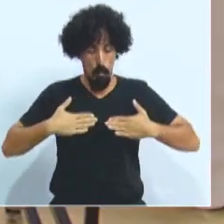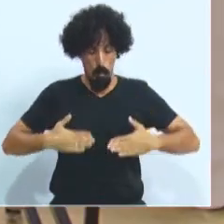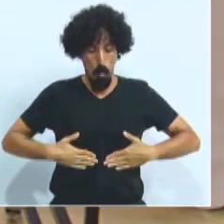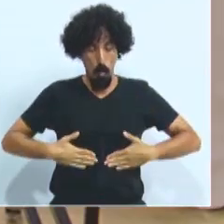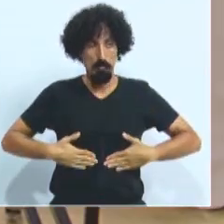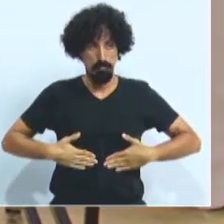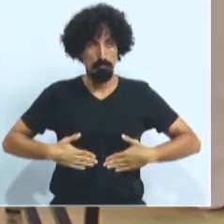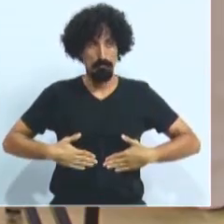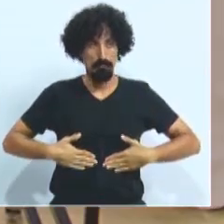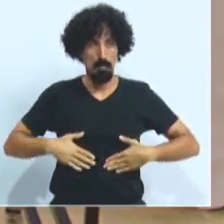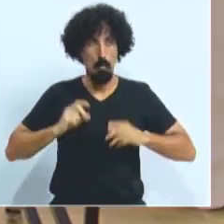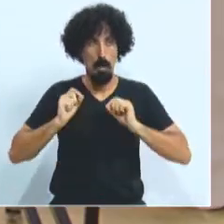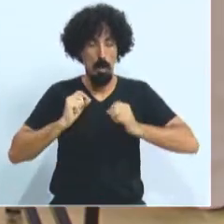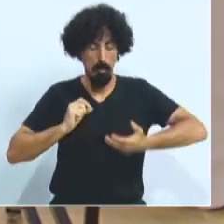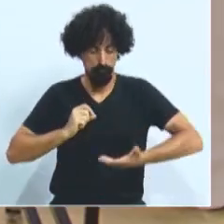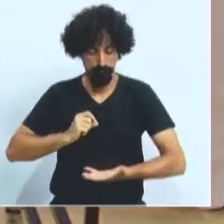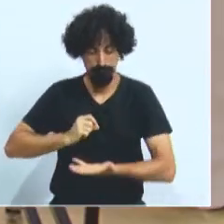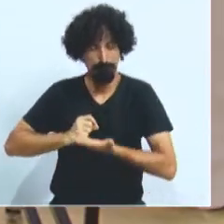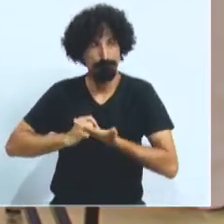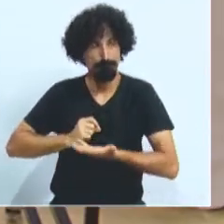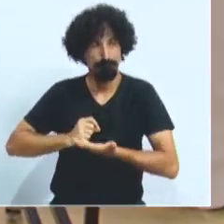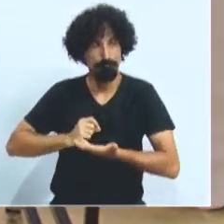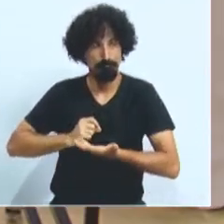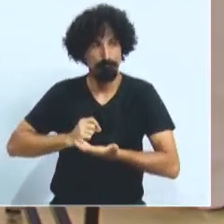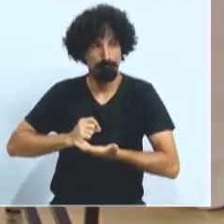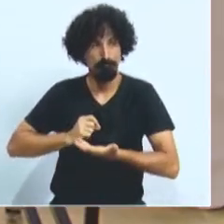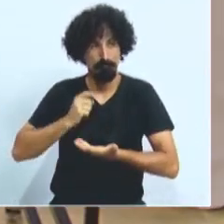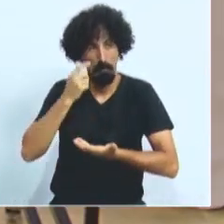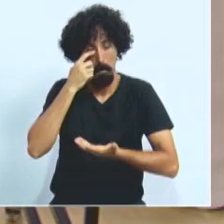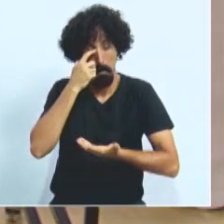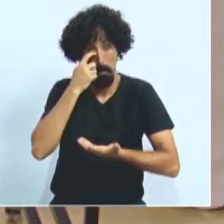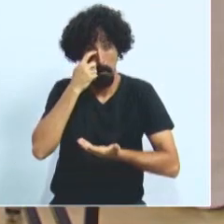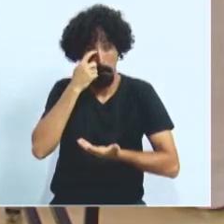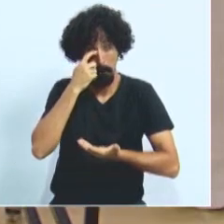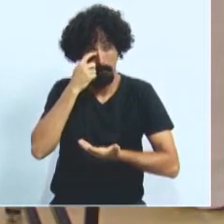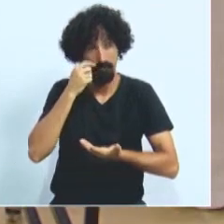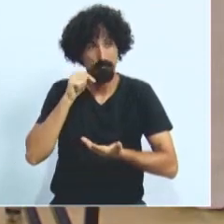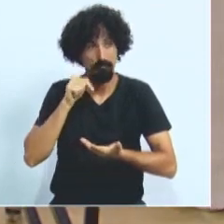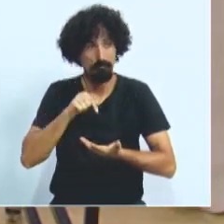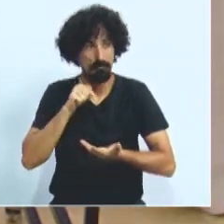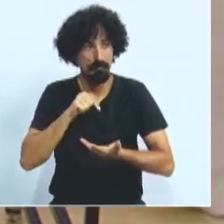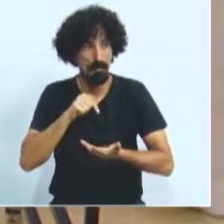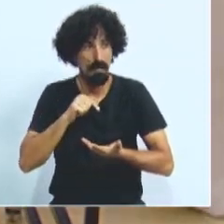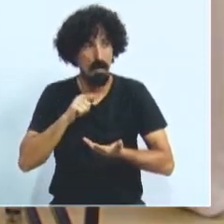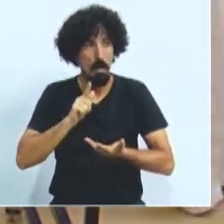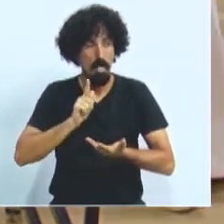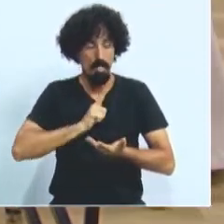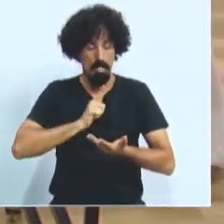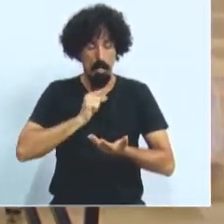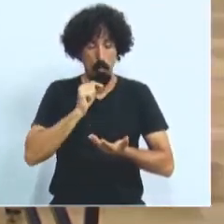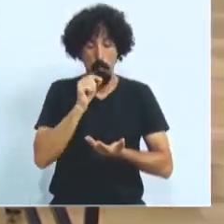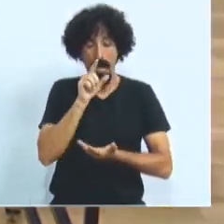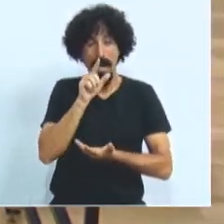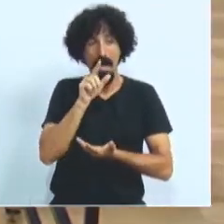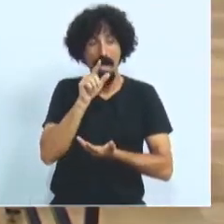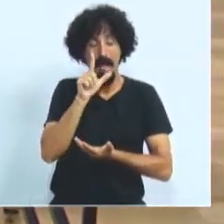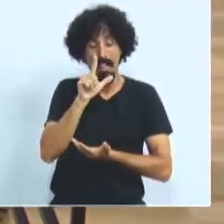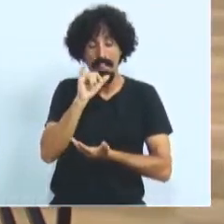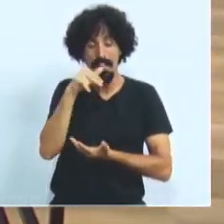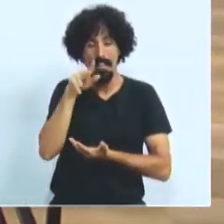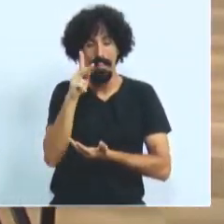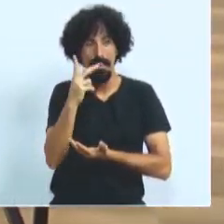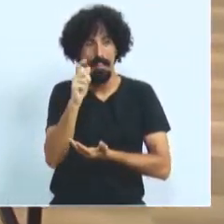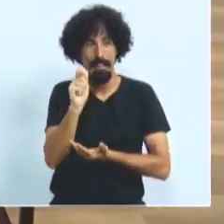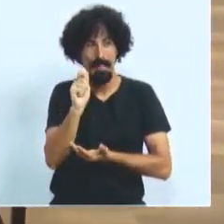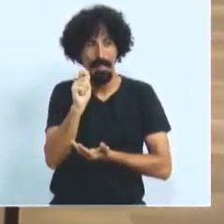no braço. Aí a criança tem os mamilos dela, tem a linha intermamilar. É uma linha reta que fica entre os mamilos. Se a gente pudesse, por exemplo, fazer na mesa. Eu tenho ali uma superfície